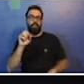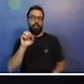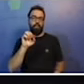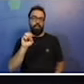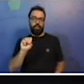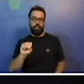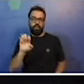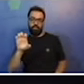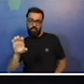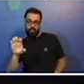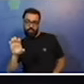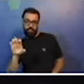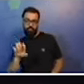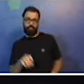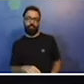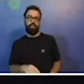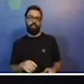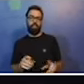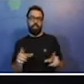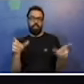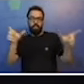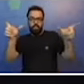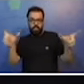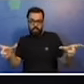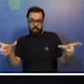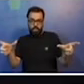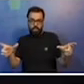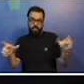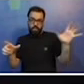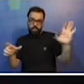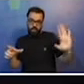ser. Então, há 2 casos merecedores de atenção